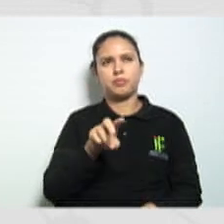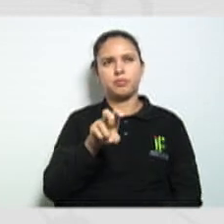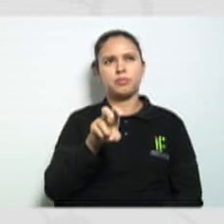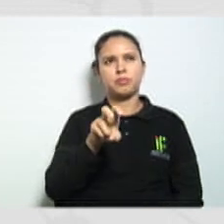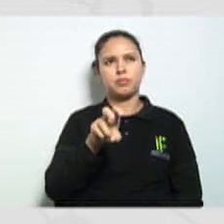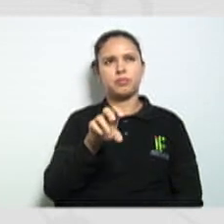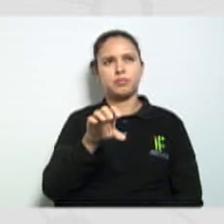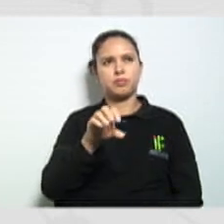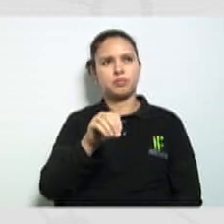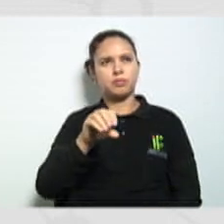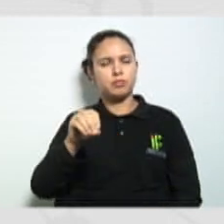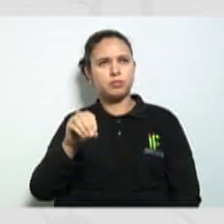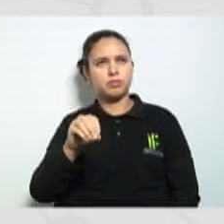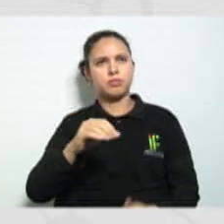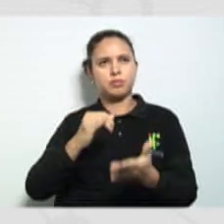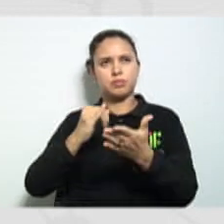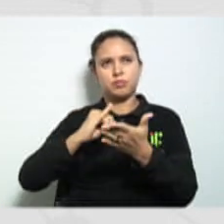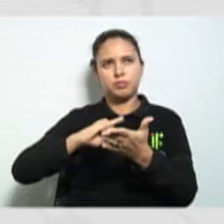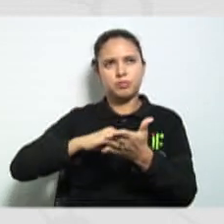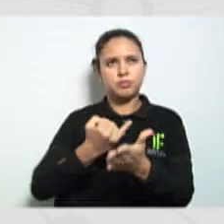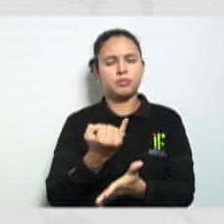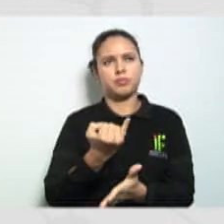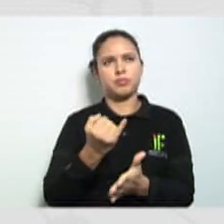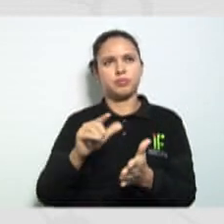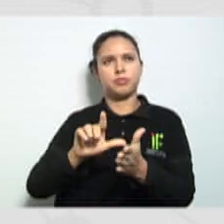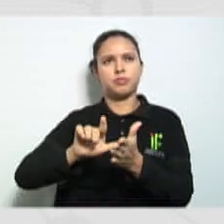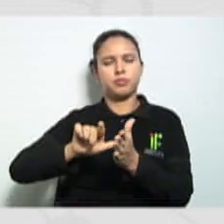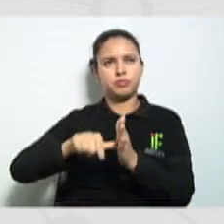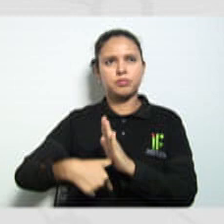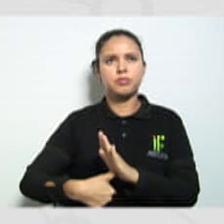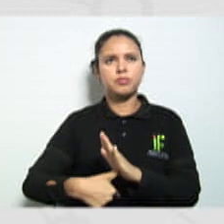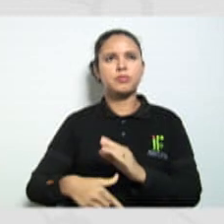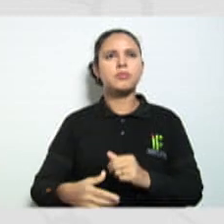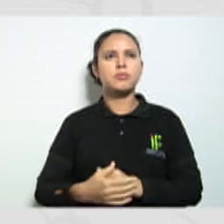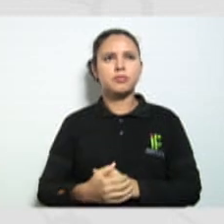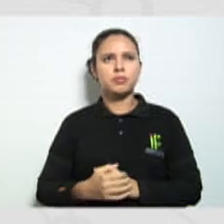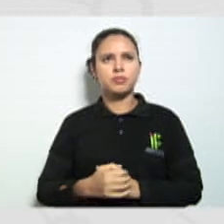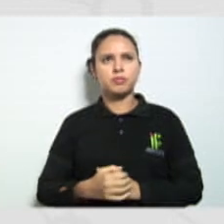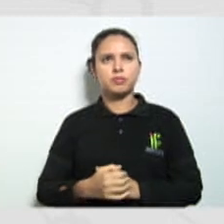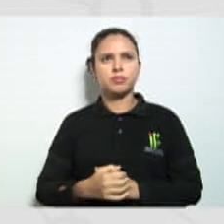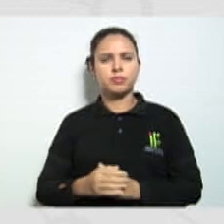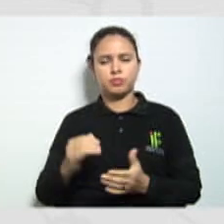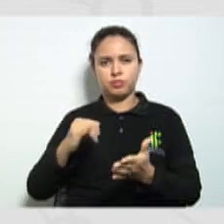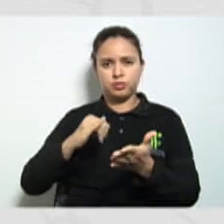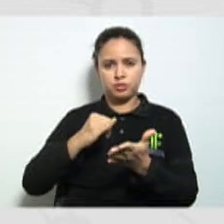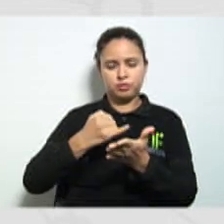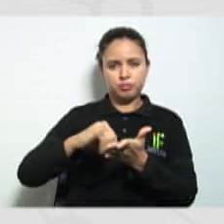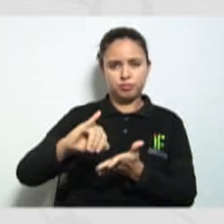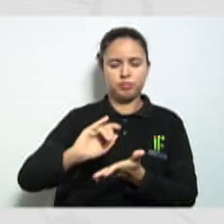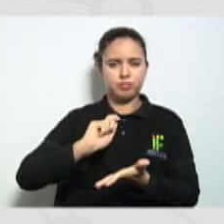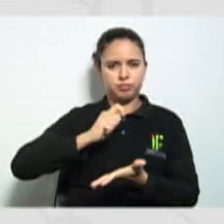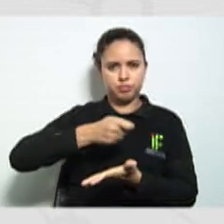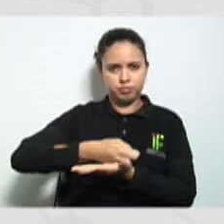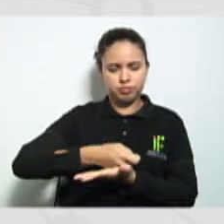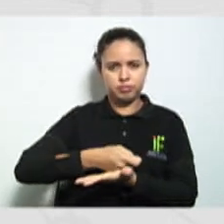temos o lançamento de terceira fórmula. Pagamento de imposto, ó, imposto a pagar é uma obrigação.